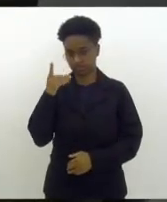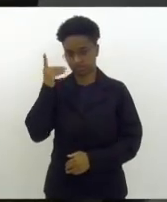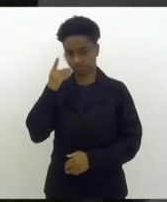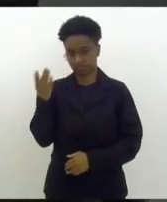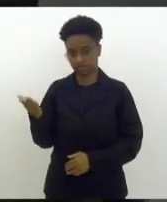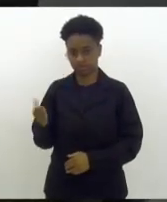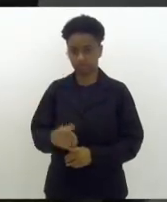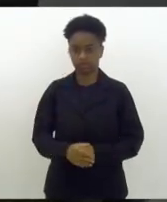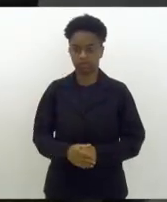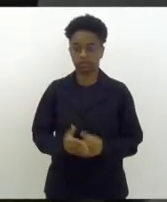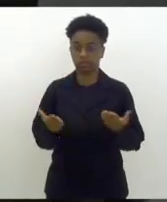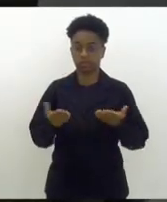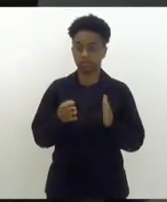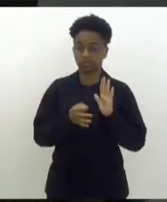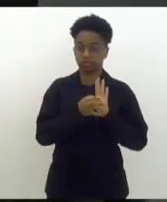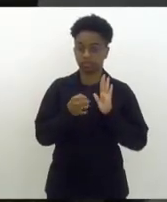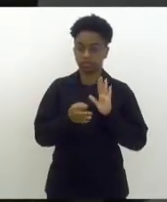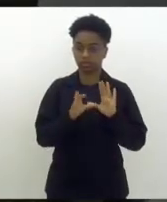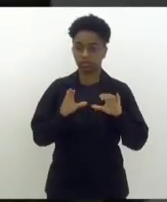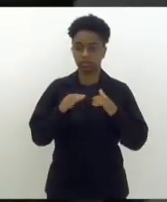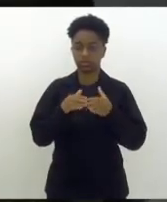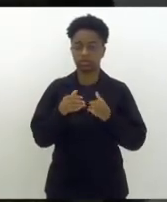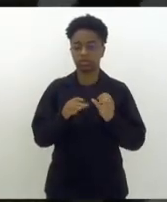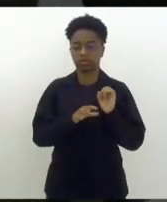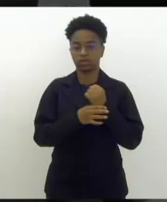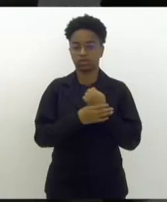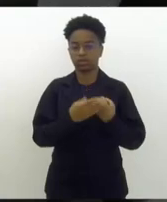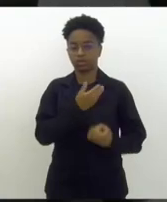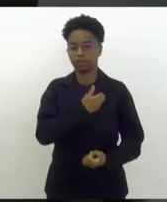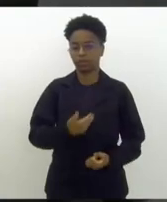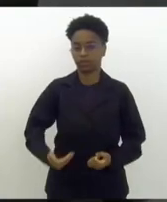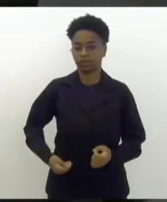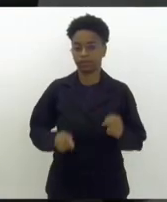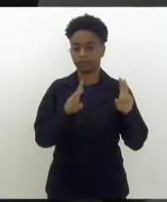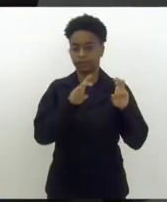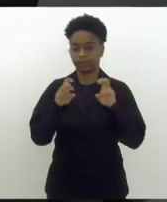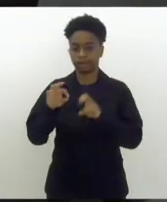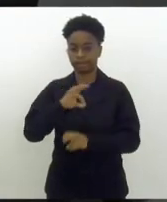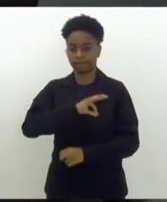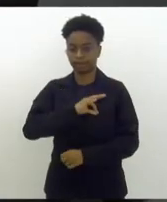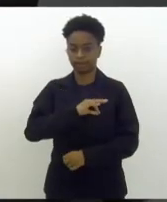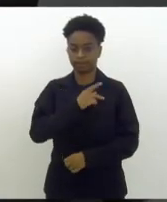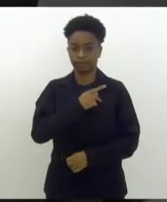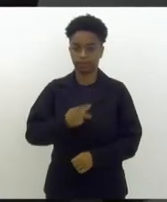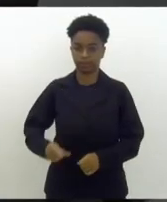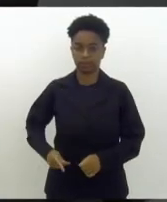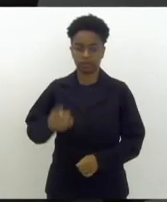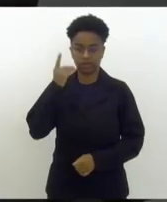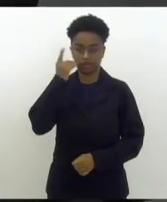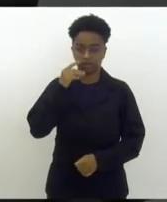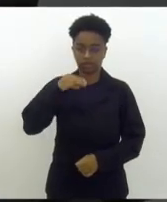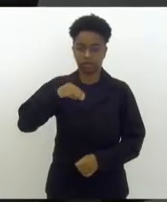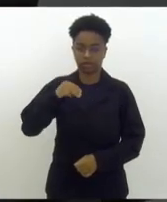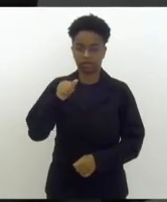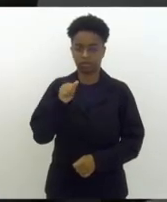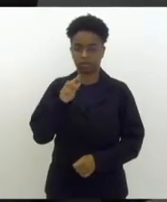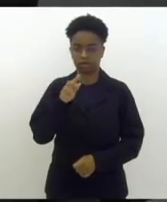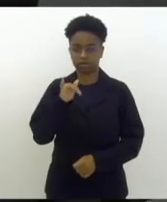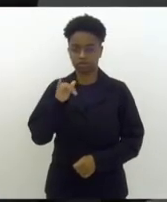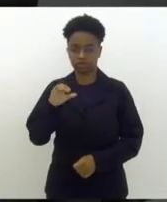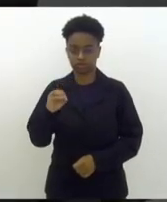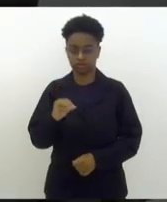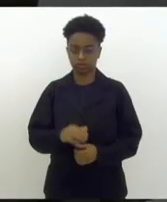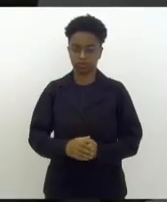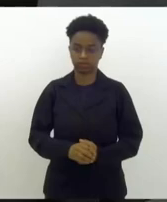para emitir parecer pela comissão de segurança pública e assuntos de polícia nosso Presidente Deputado Márcio Gualberto